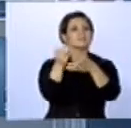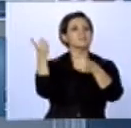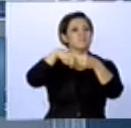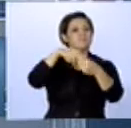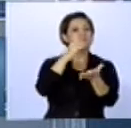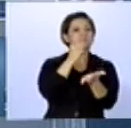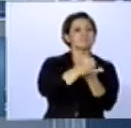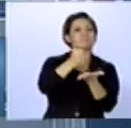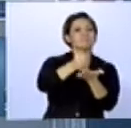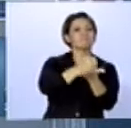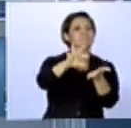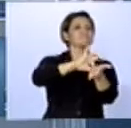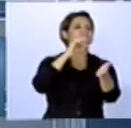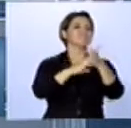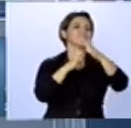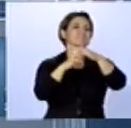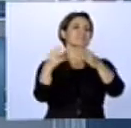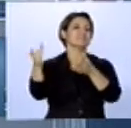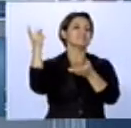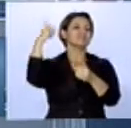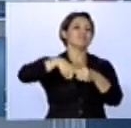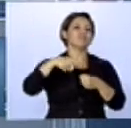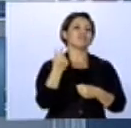uma questão social